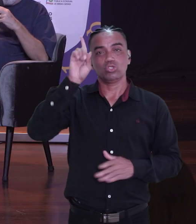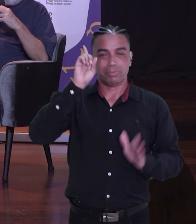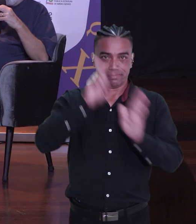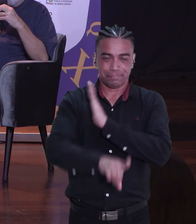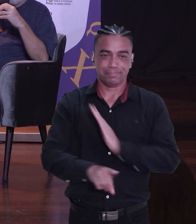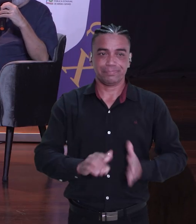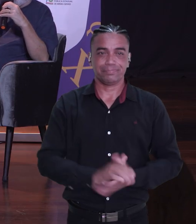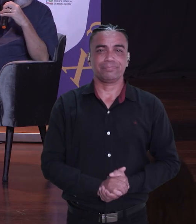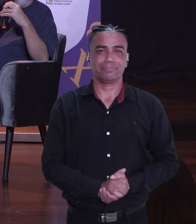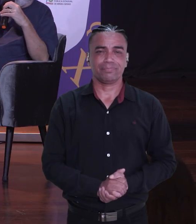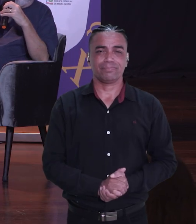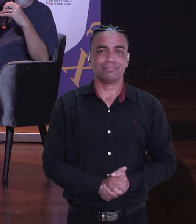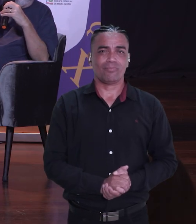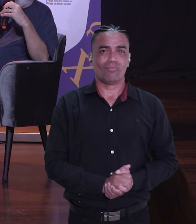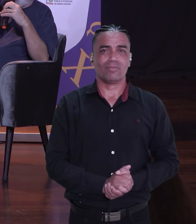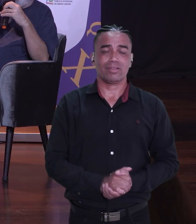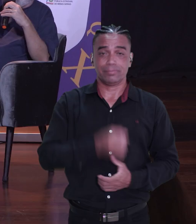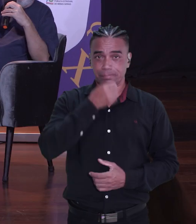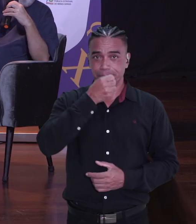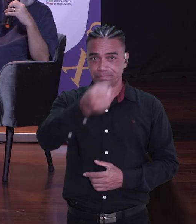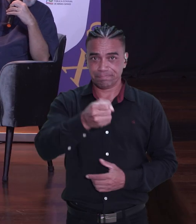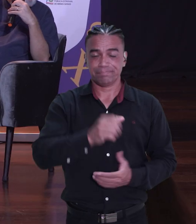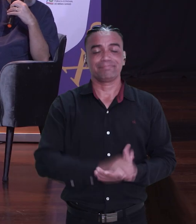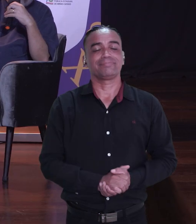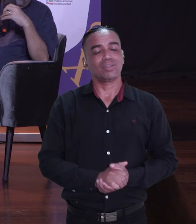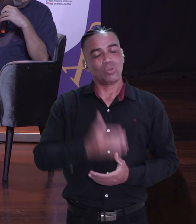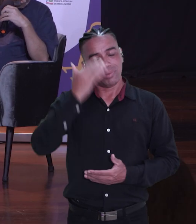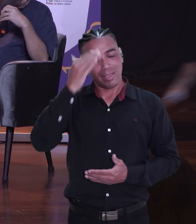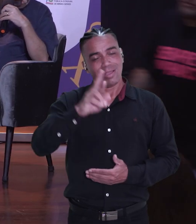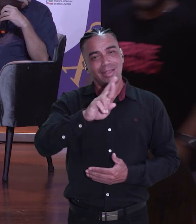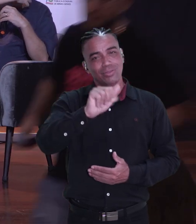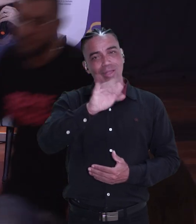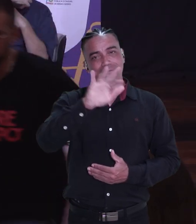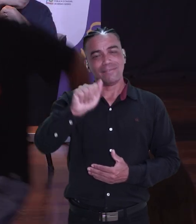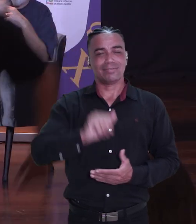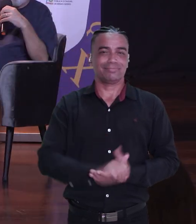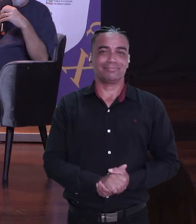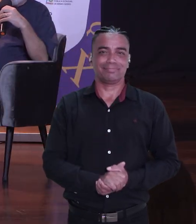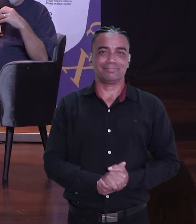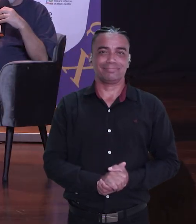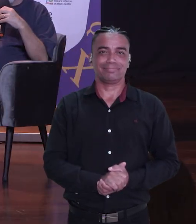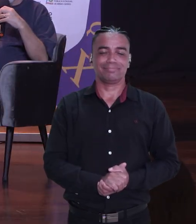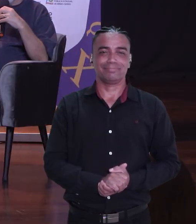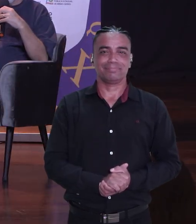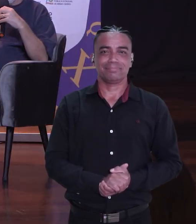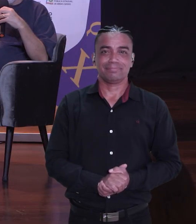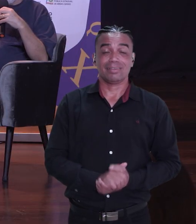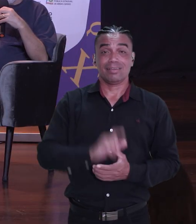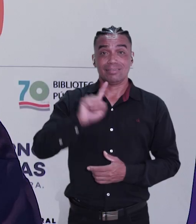Gente, vamos então à última pergunta. Cadê o microfone? Obrigado, Rafa.